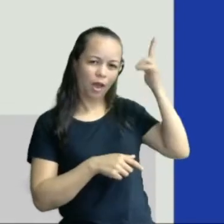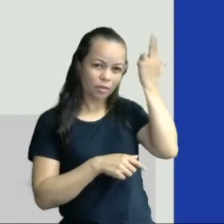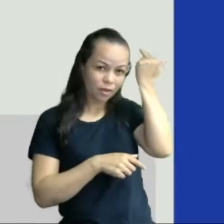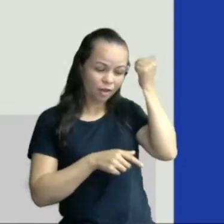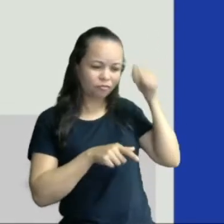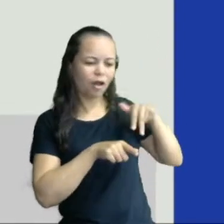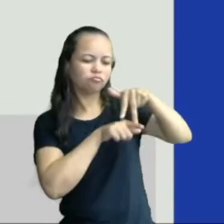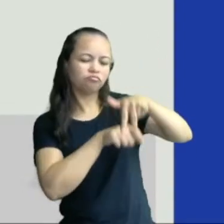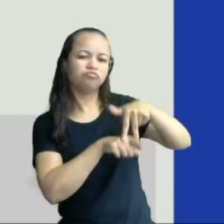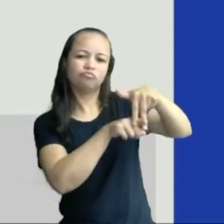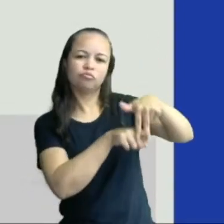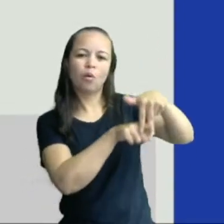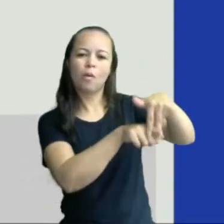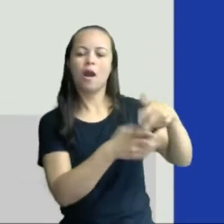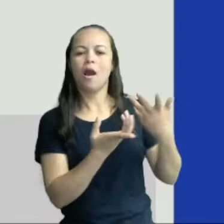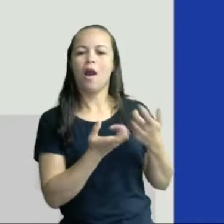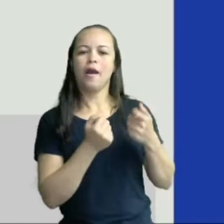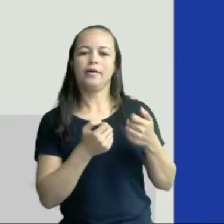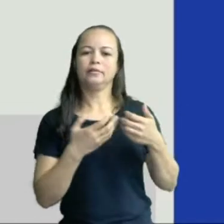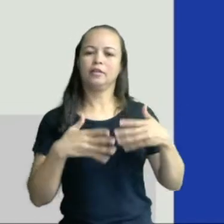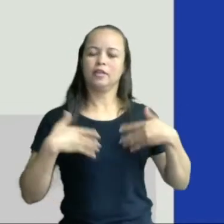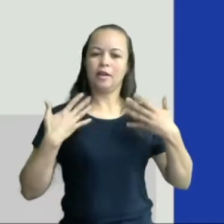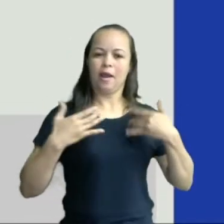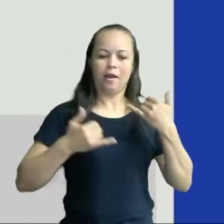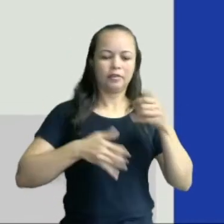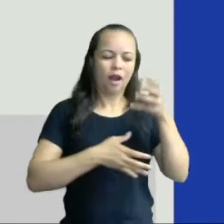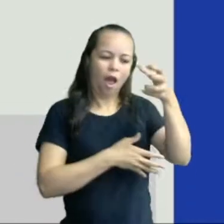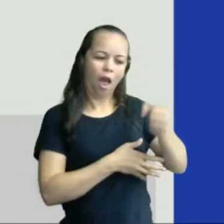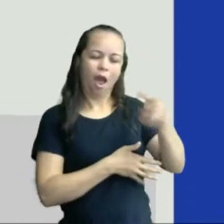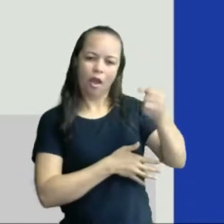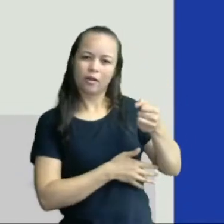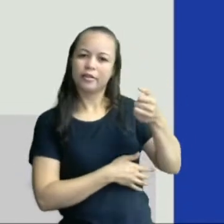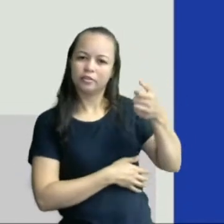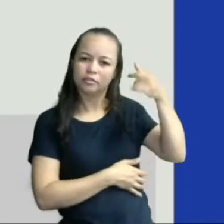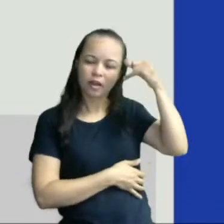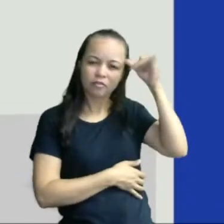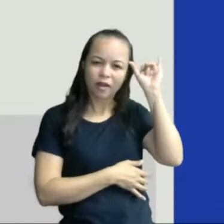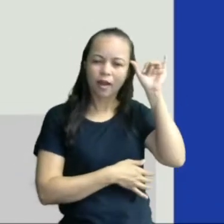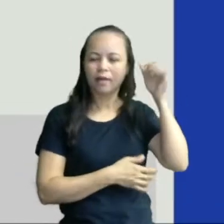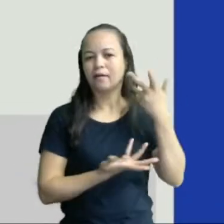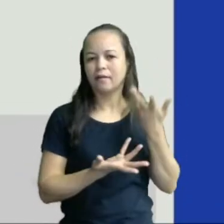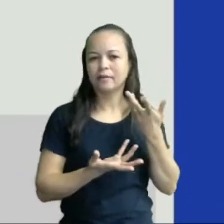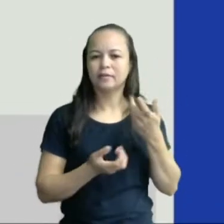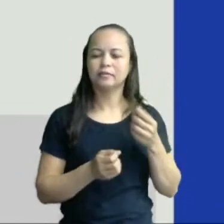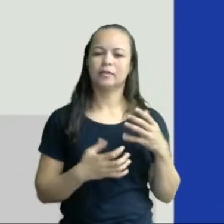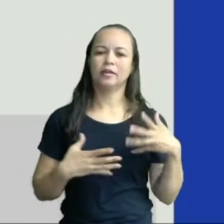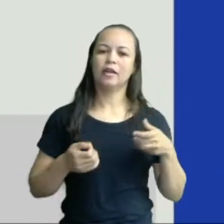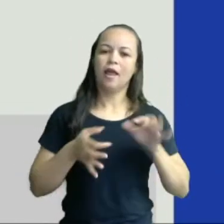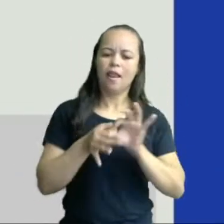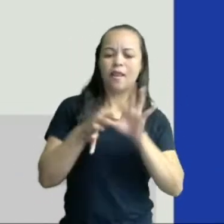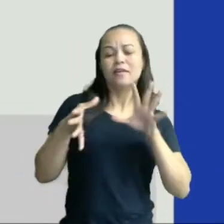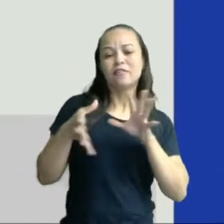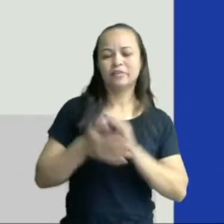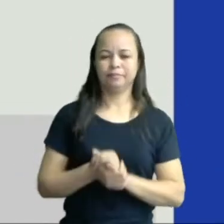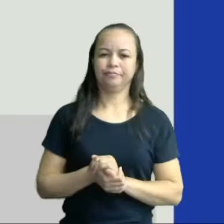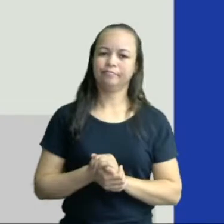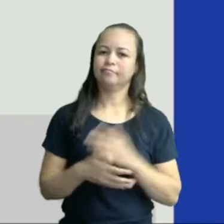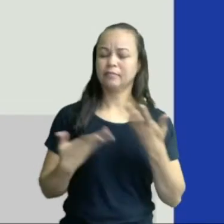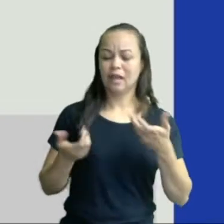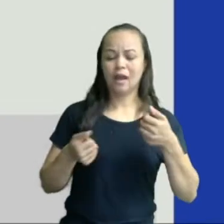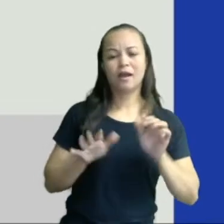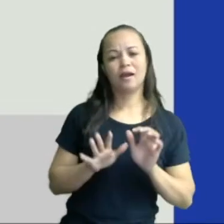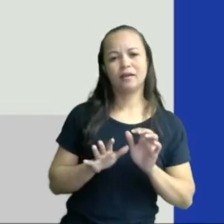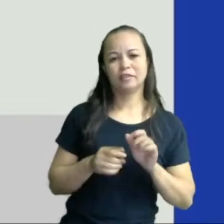viver livremente. É, Pedro, você só vai ver tudo isso se for comigo para a cidade. Vou ficar por aqui